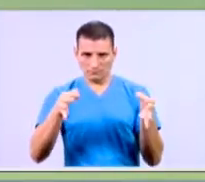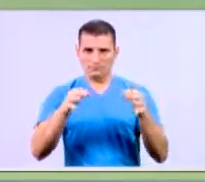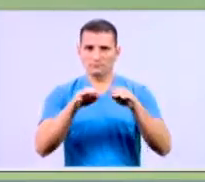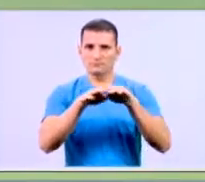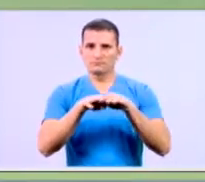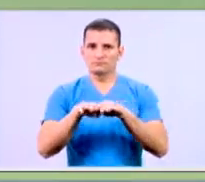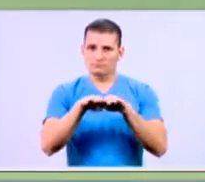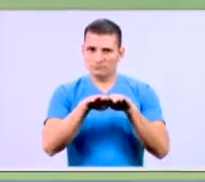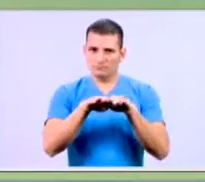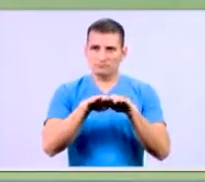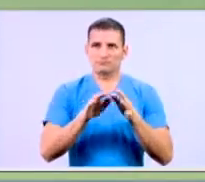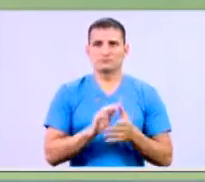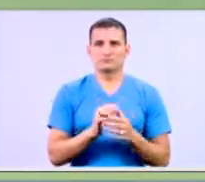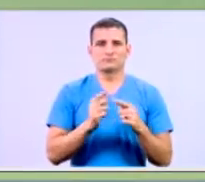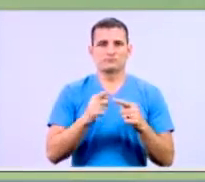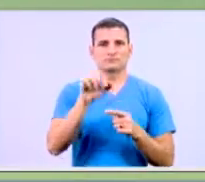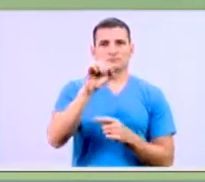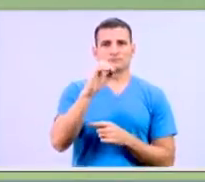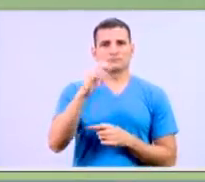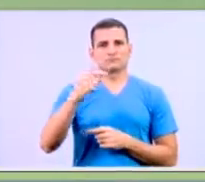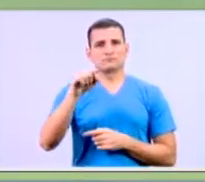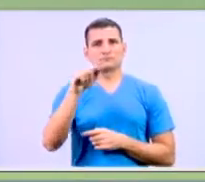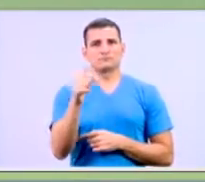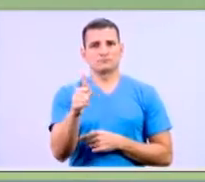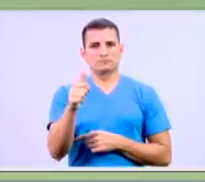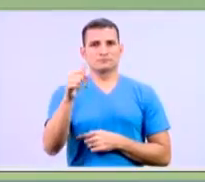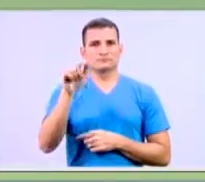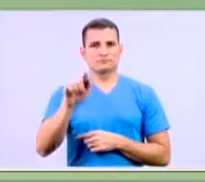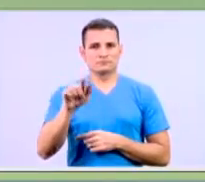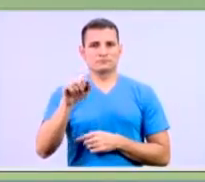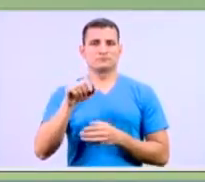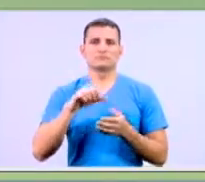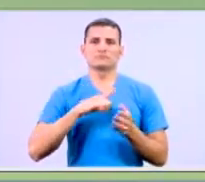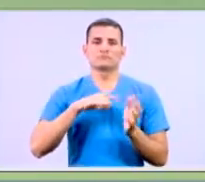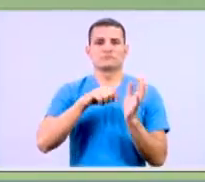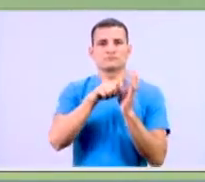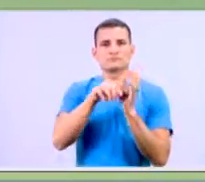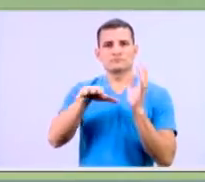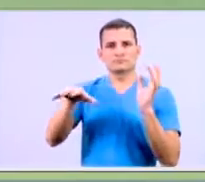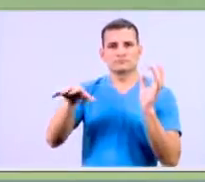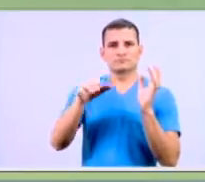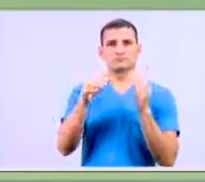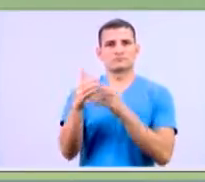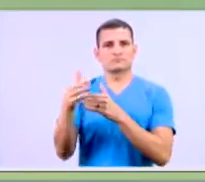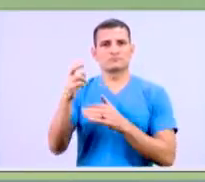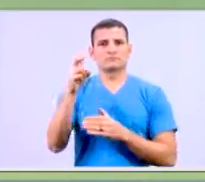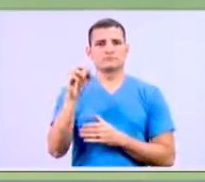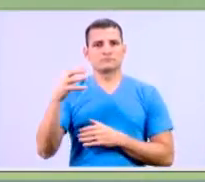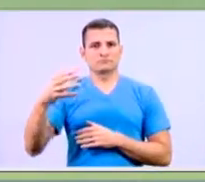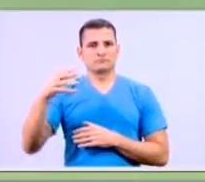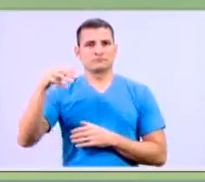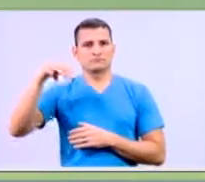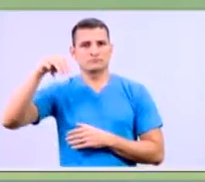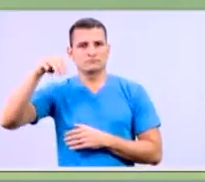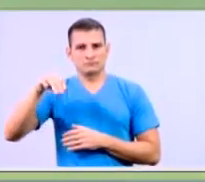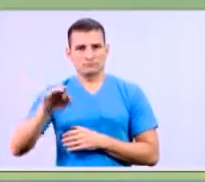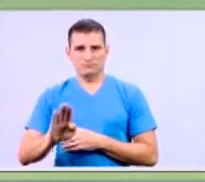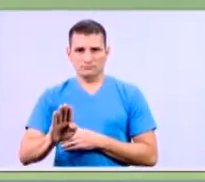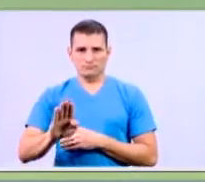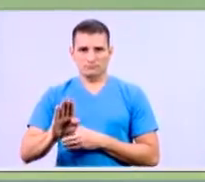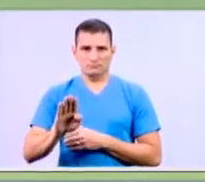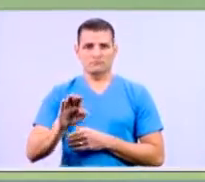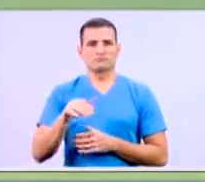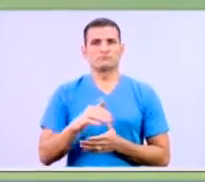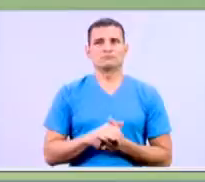aluna mostrou. Por quê? O 802.11G tem taxa de transmissão de até 54 megabits. Não seria B,